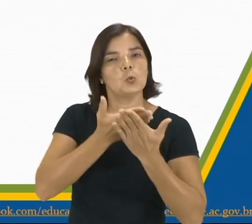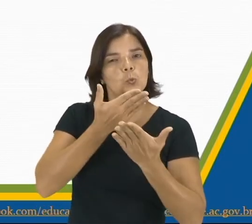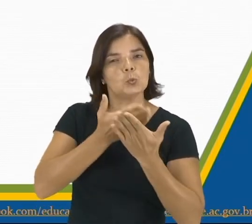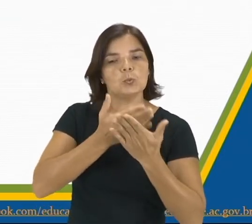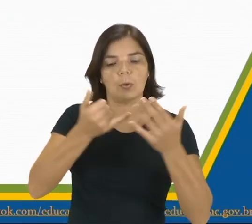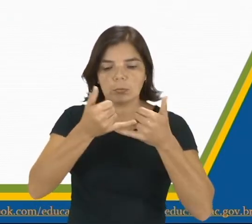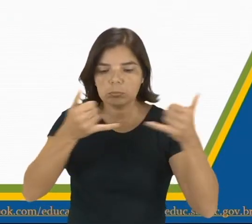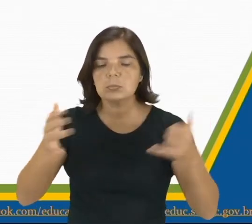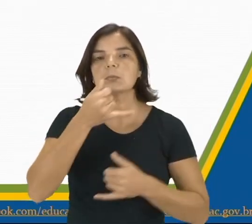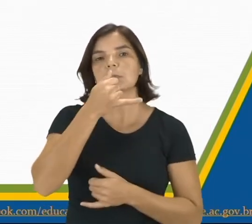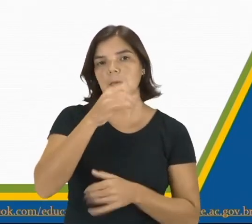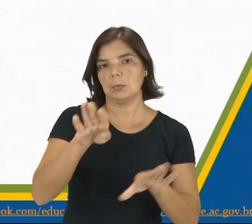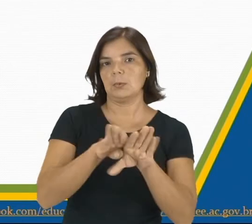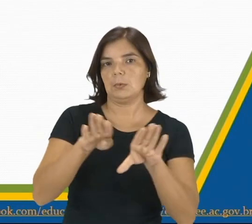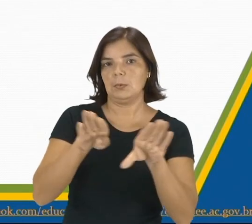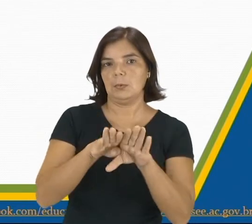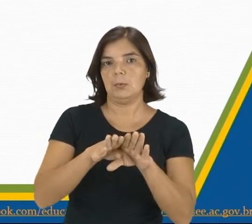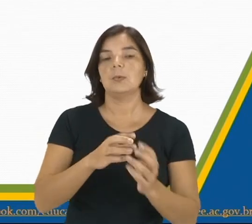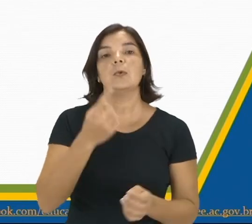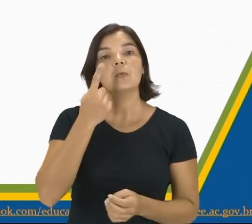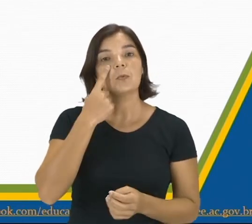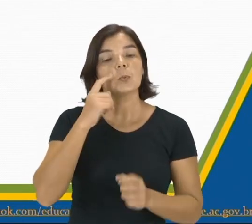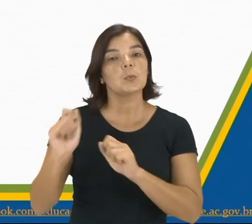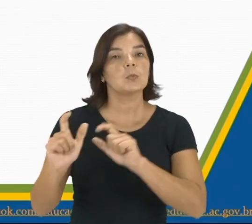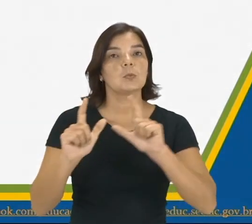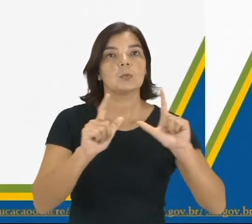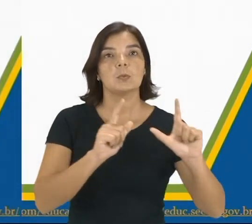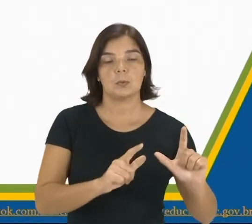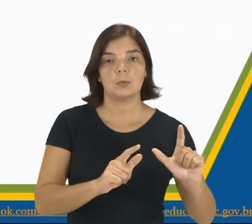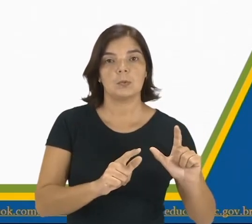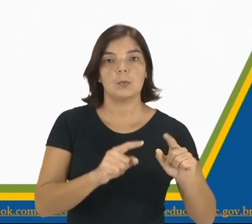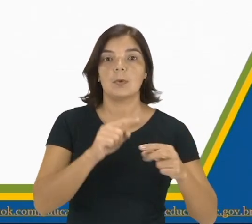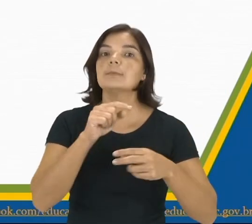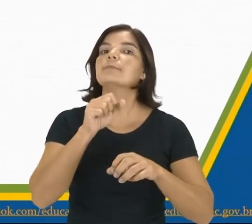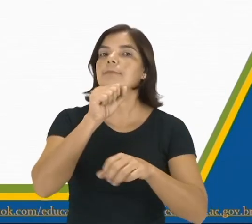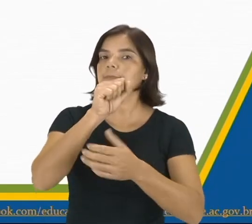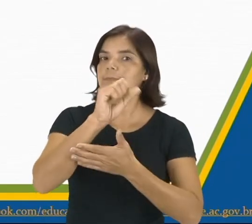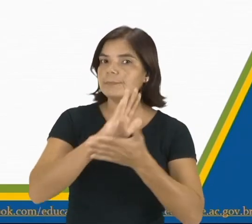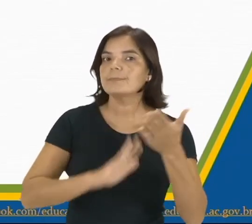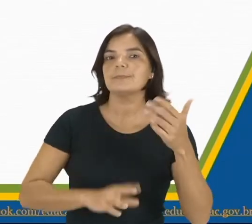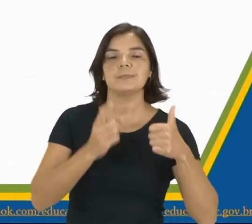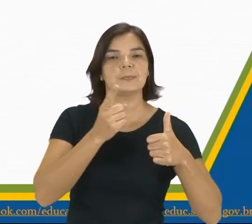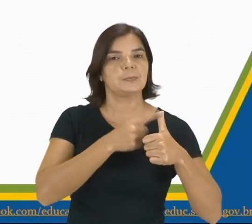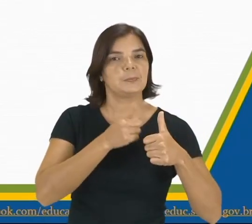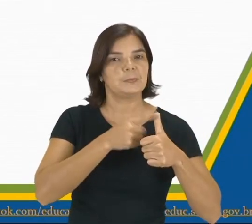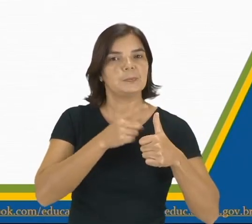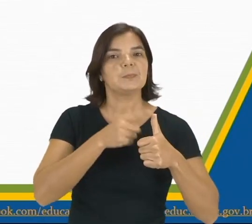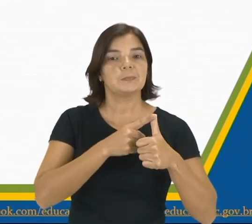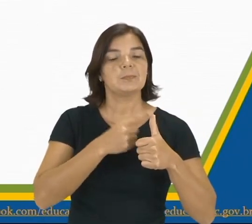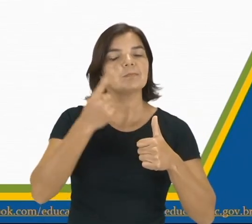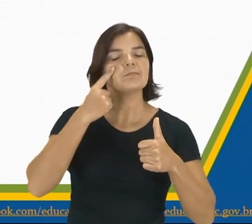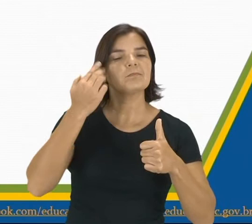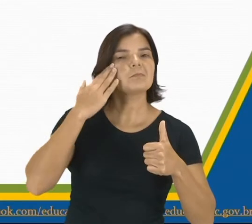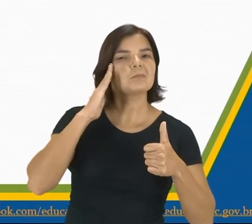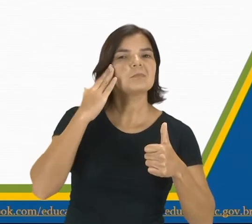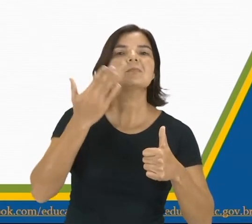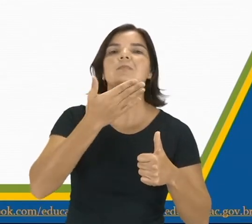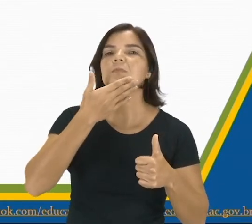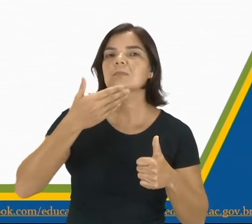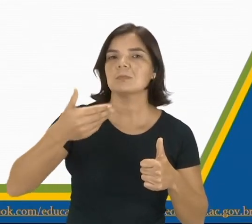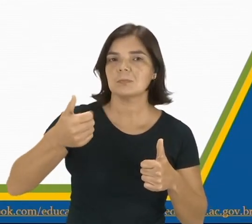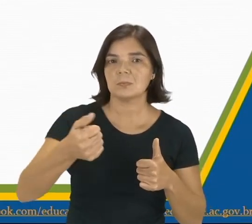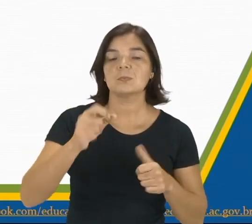elétrica também. Vamos ver aqui duas questões, a primeira exercitando, para nós entendermos um